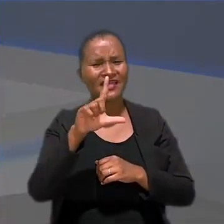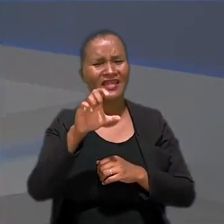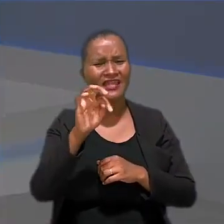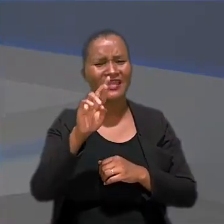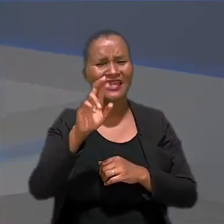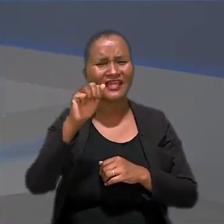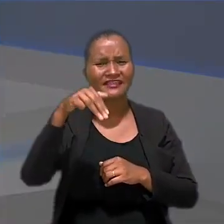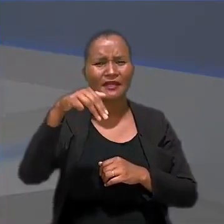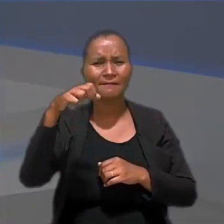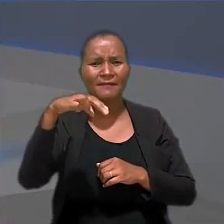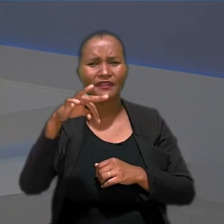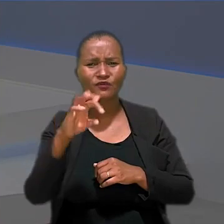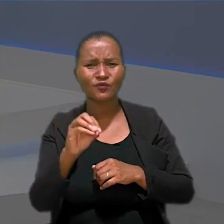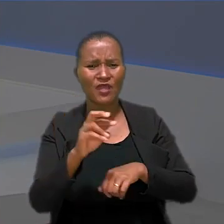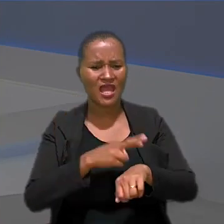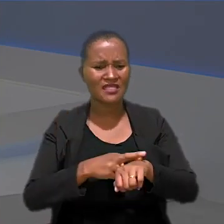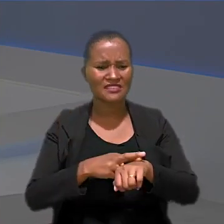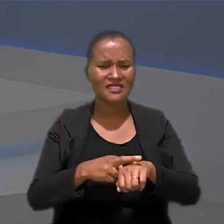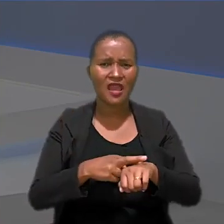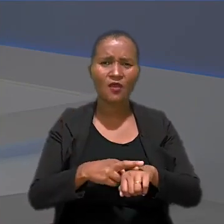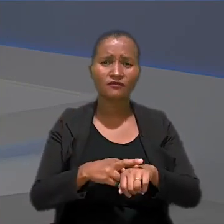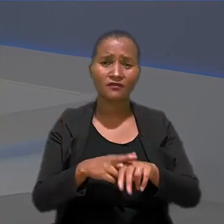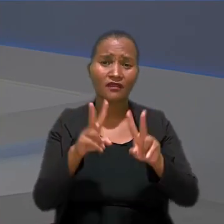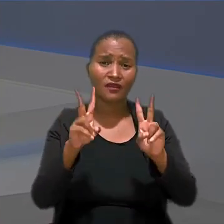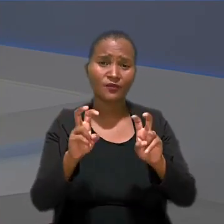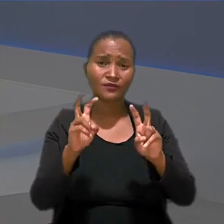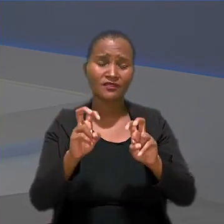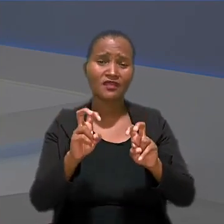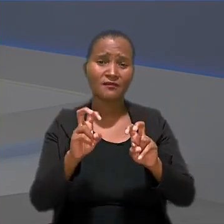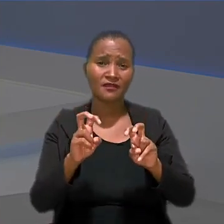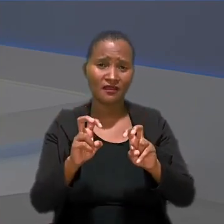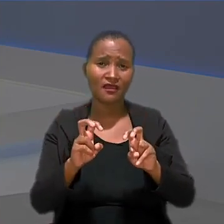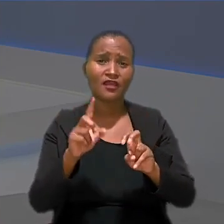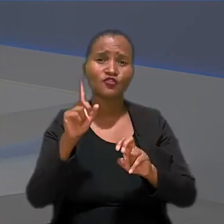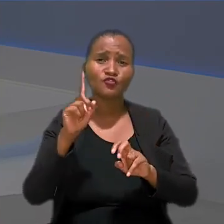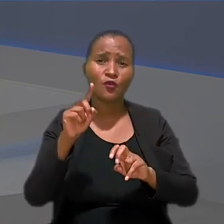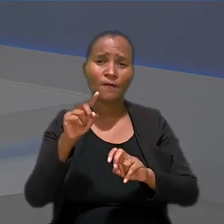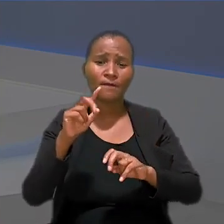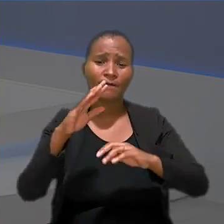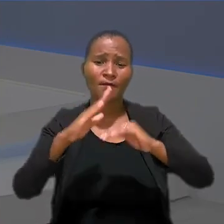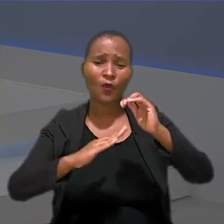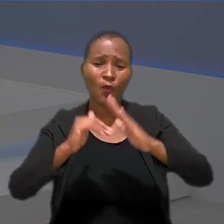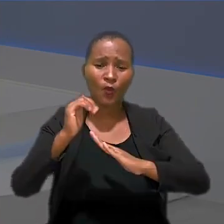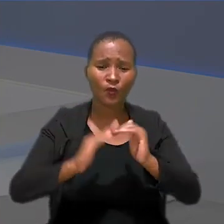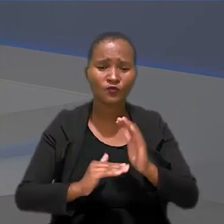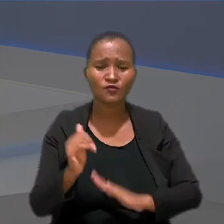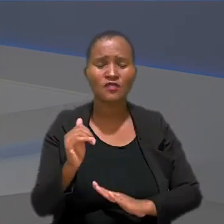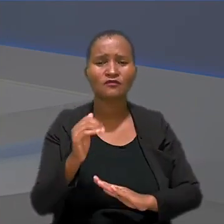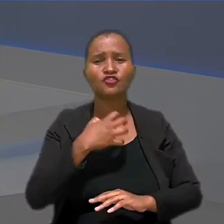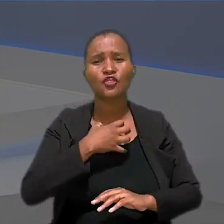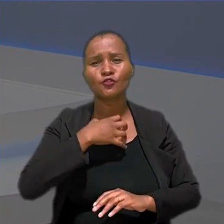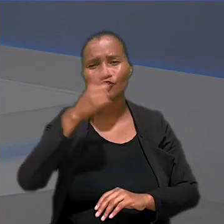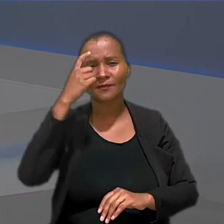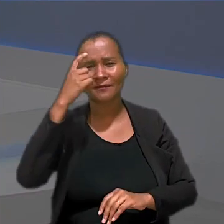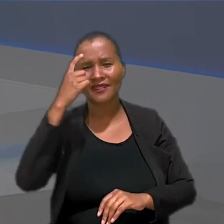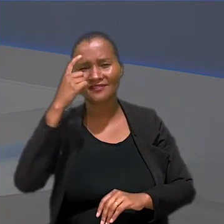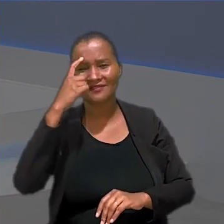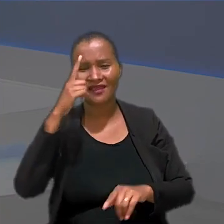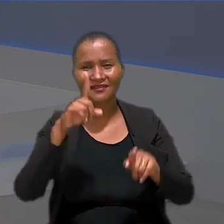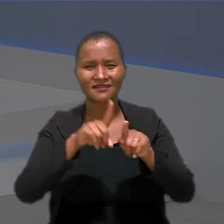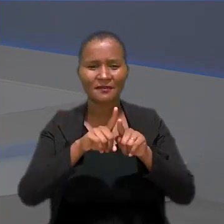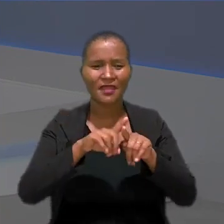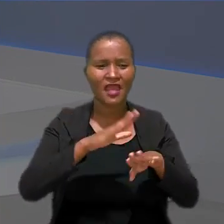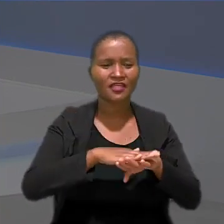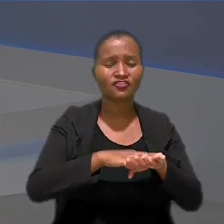Você sabe o que é letramento racial? O tema diz respeito ao processo de desconstrução de formas de pensar e de